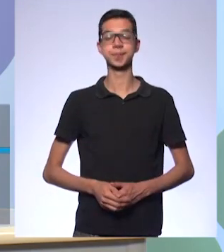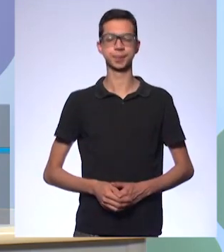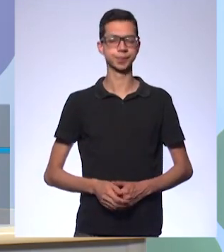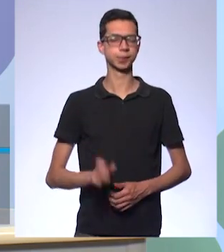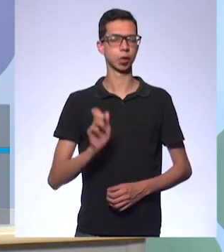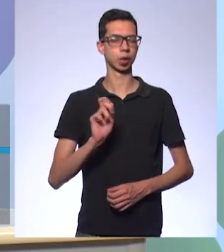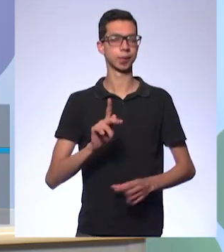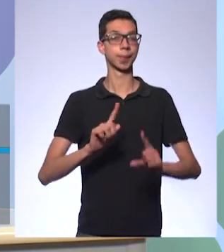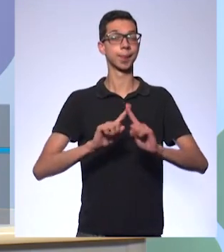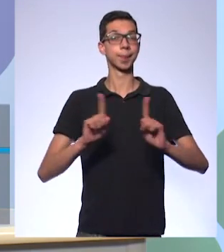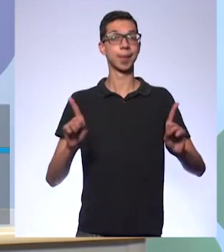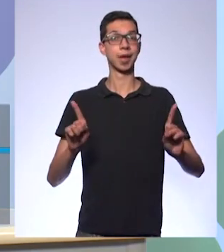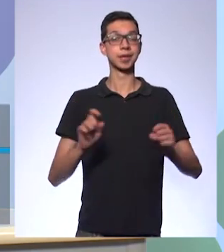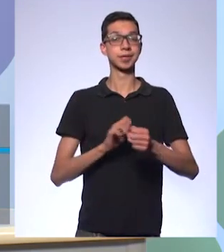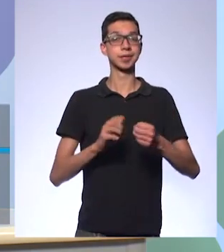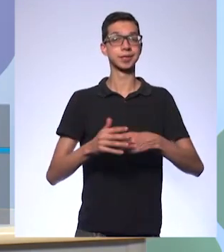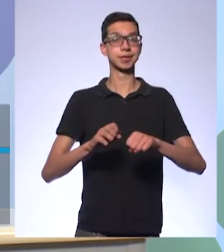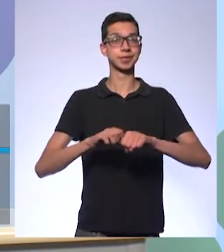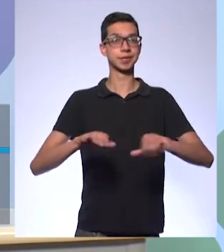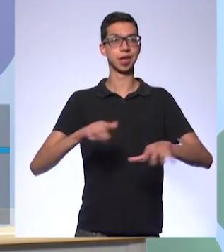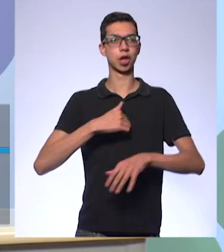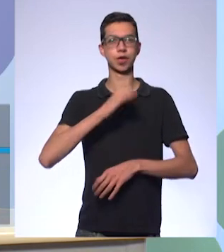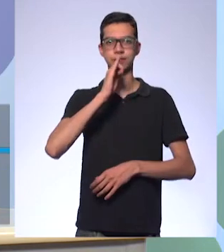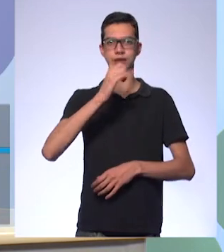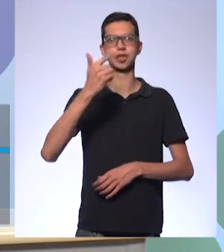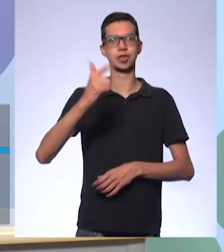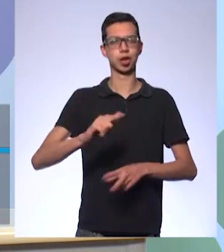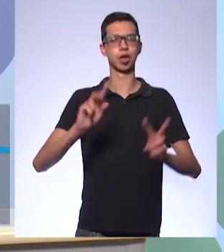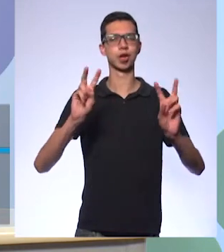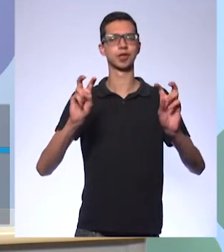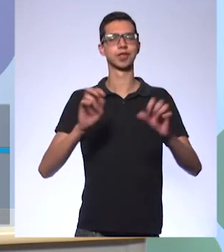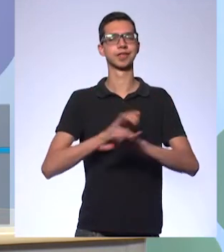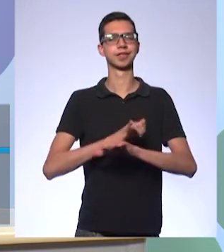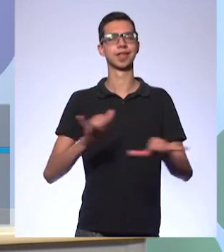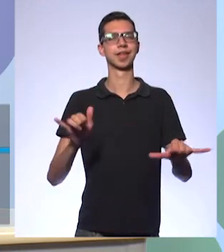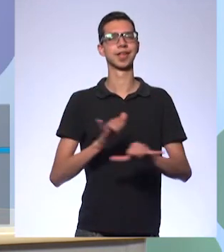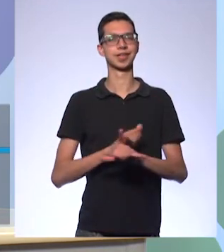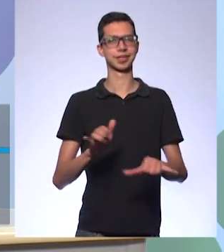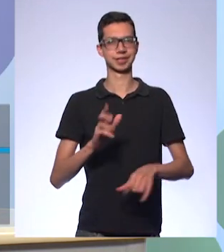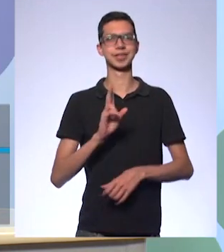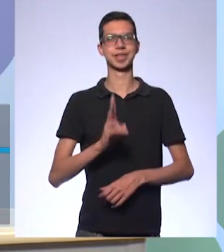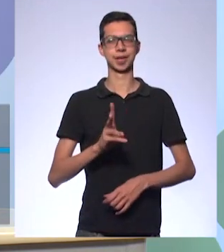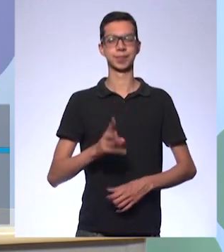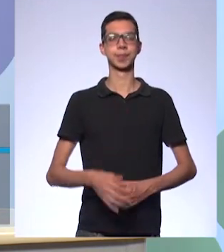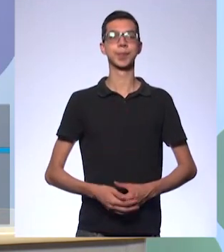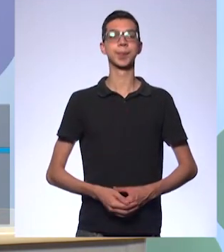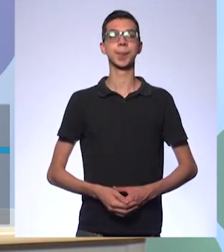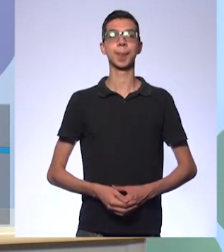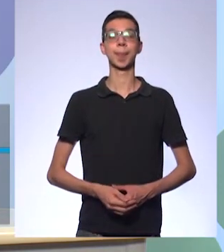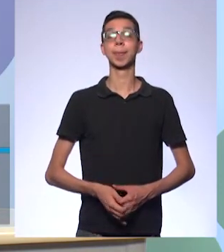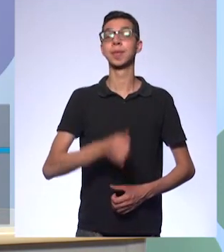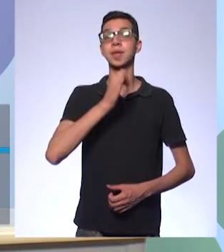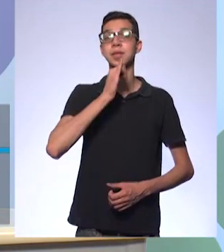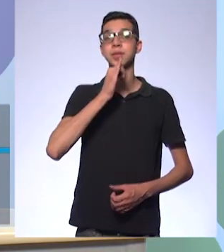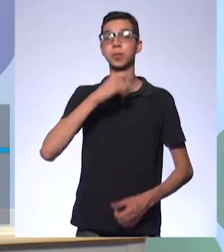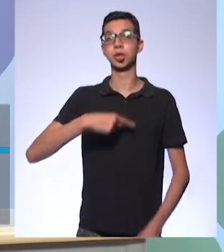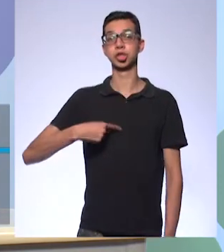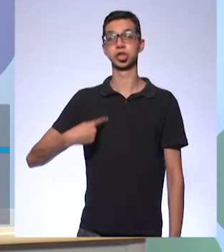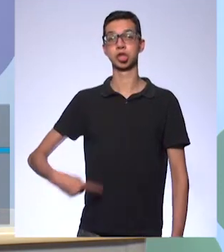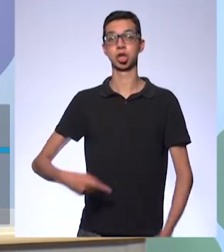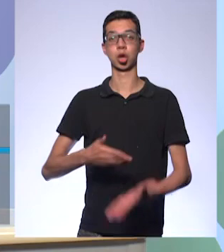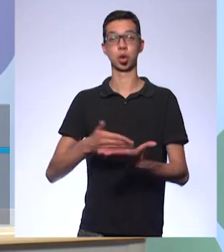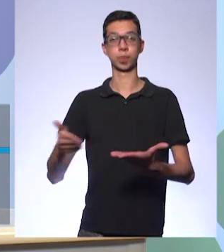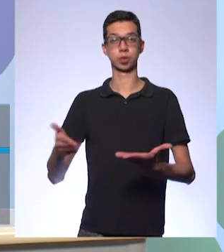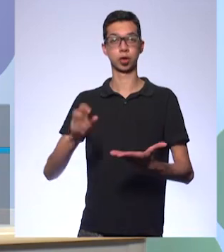Mas, com a pandemia, volto a dizer, que é um assunto que está aí muito em alta, né, a gente pode dizer o seguinte, na China começou, né,